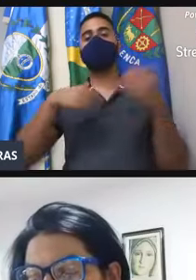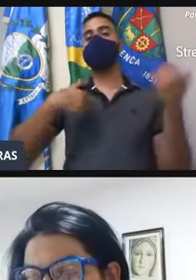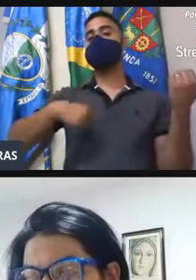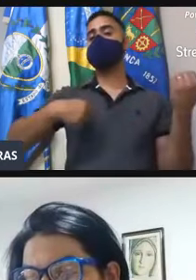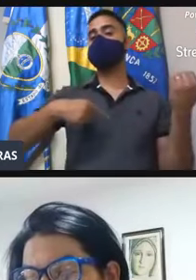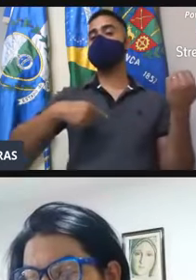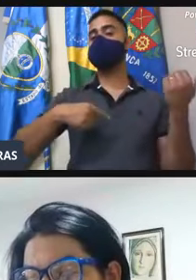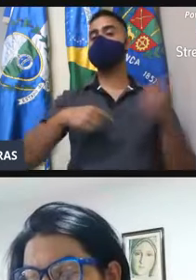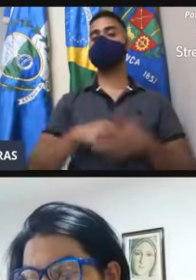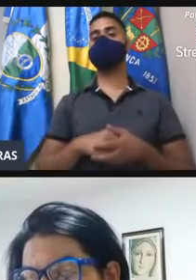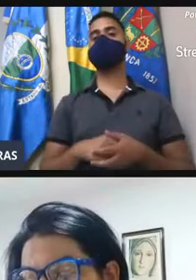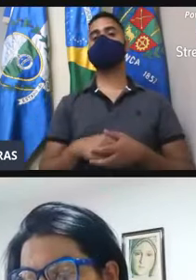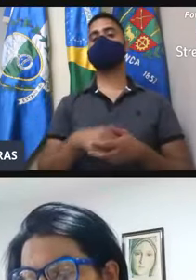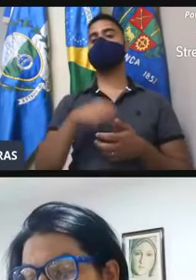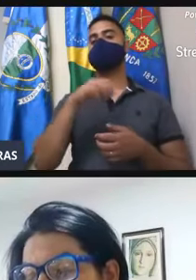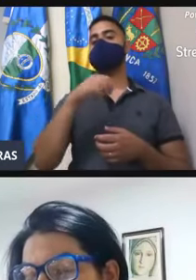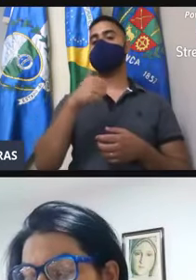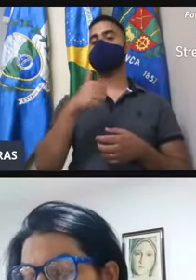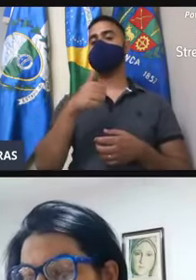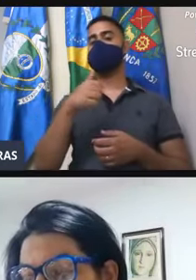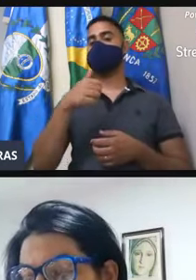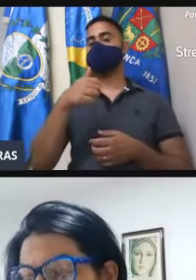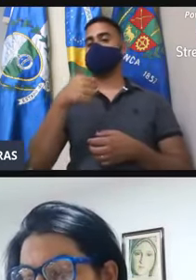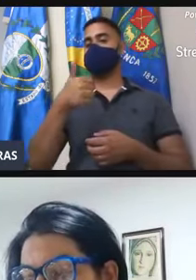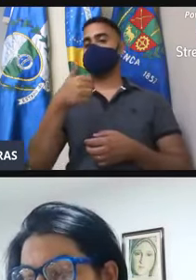do processo